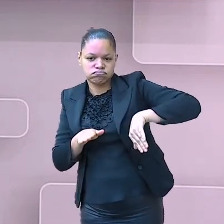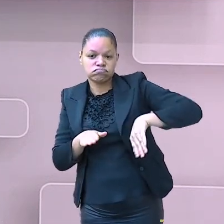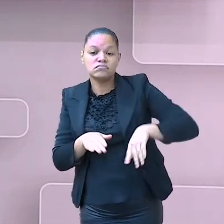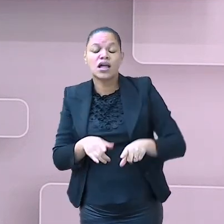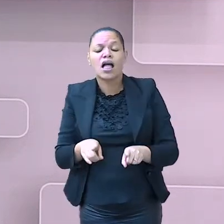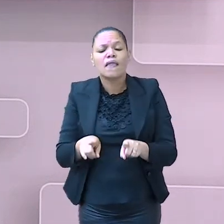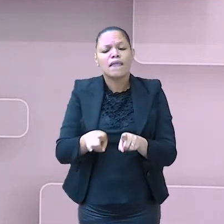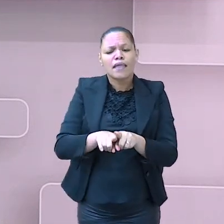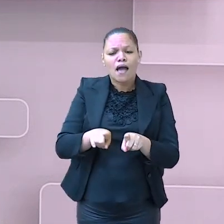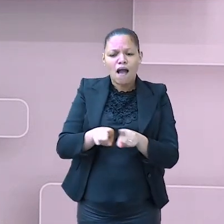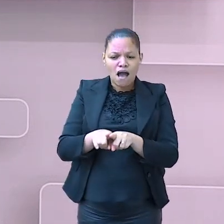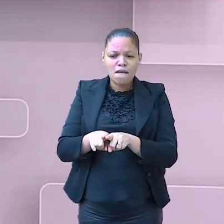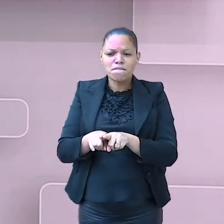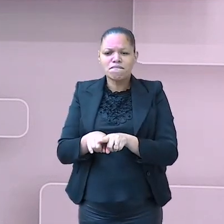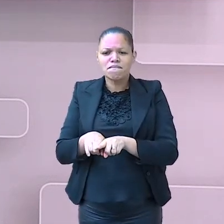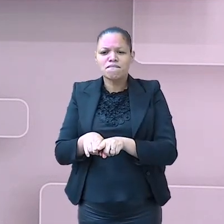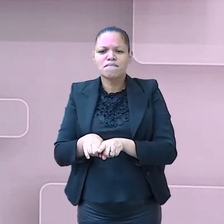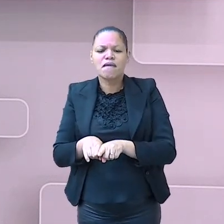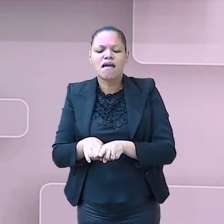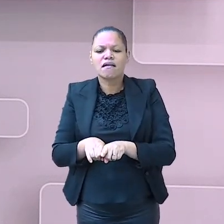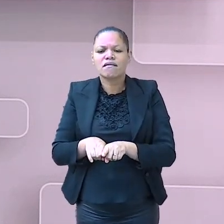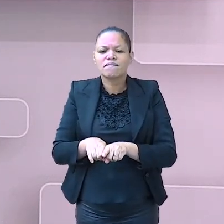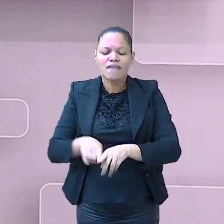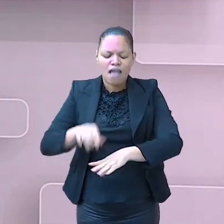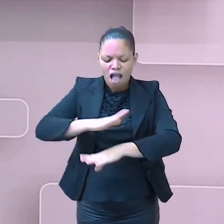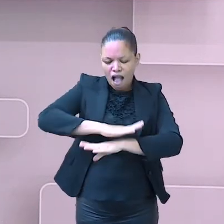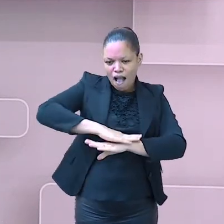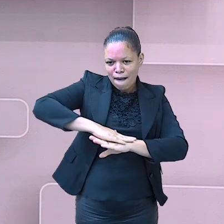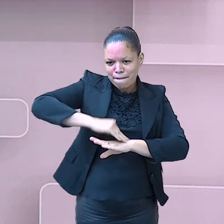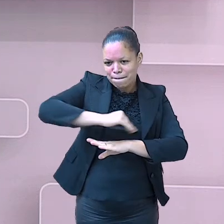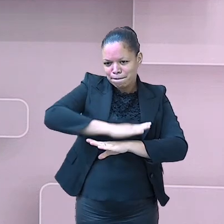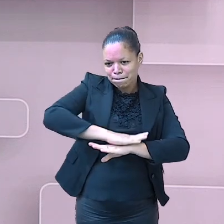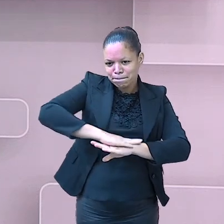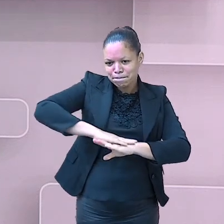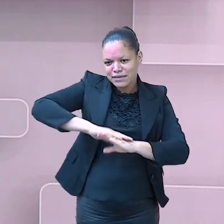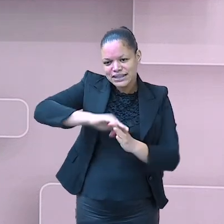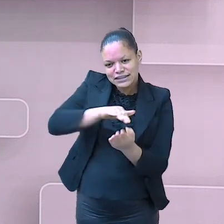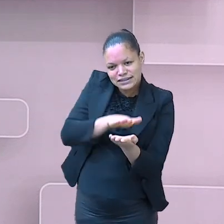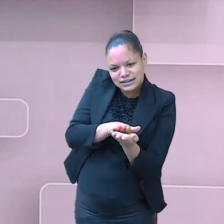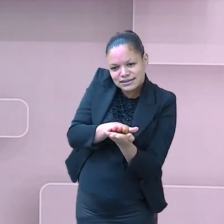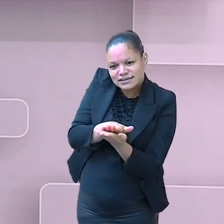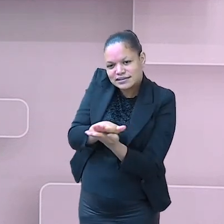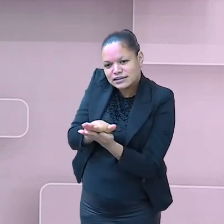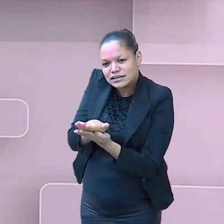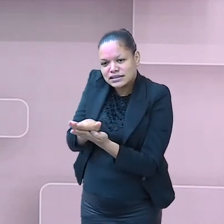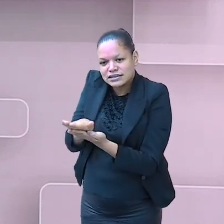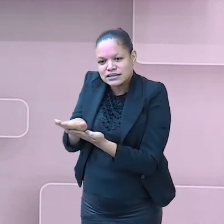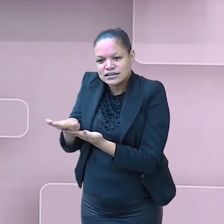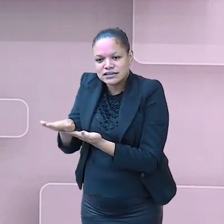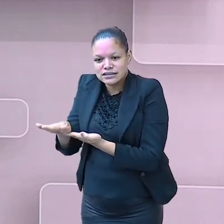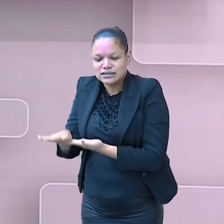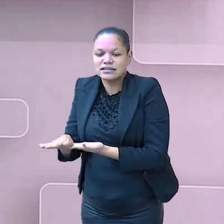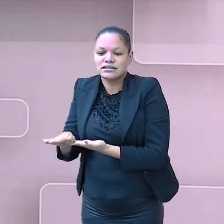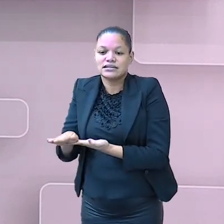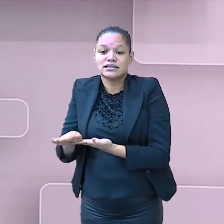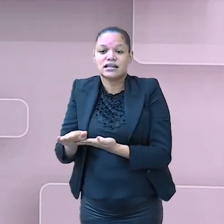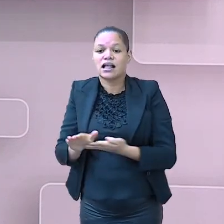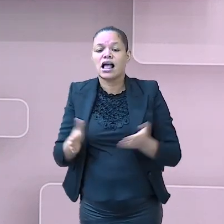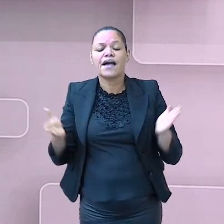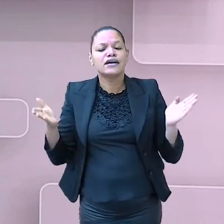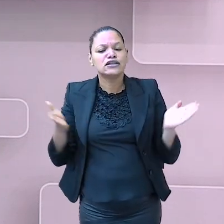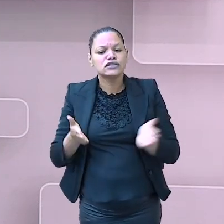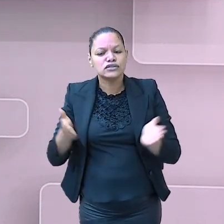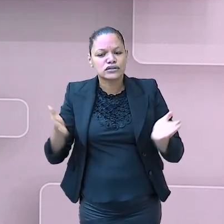como se fosse uma dentina lisa. Já o peixe ósseo não, ele tem uma escama flexível